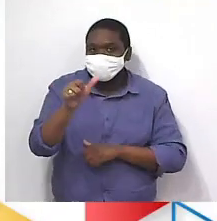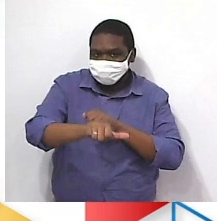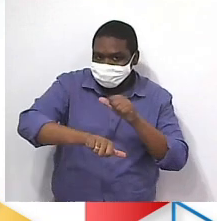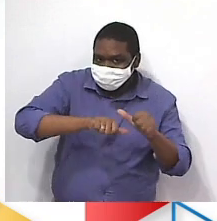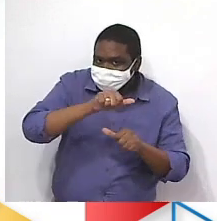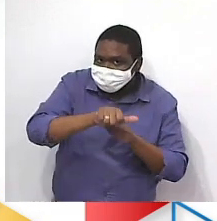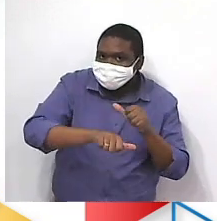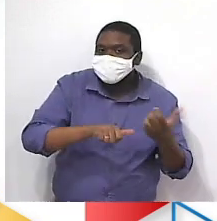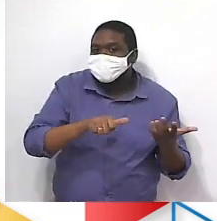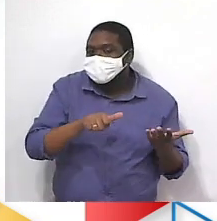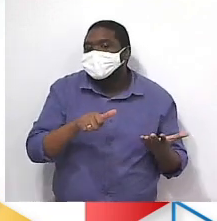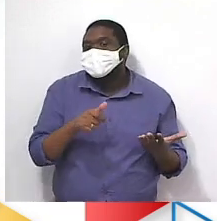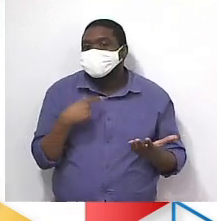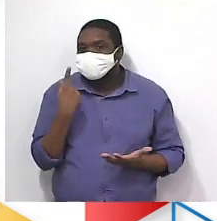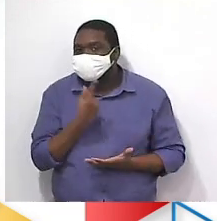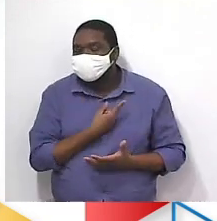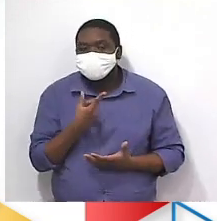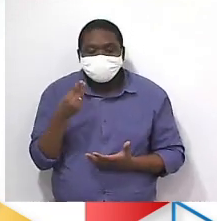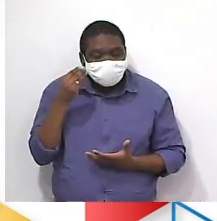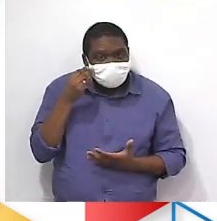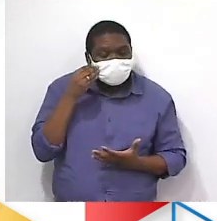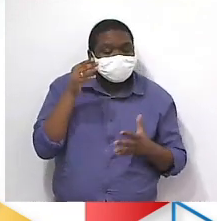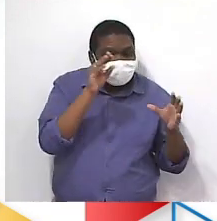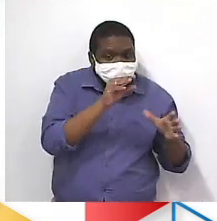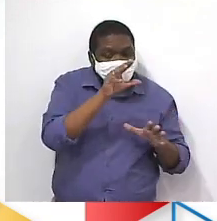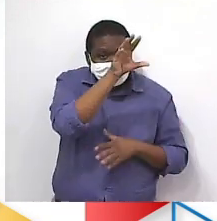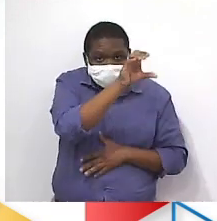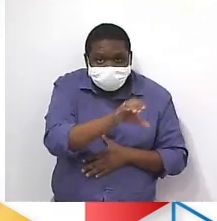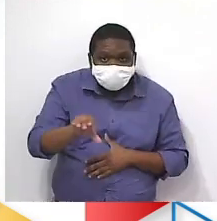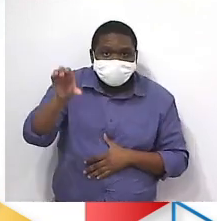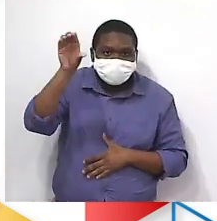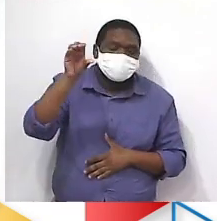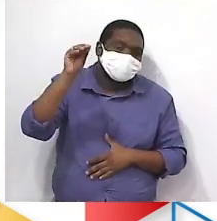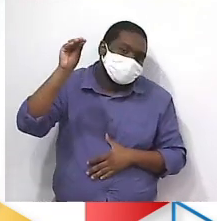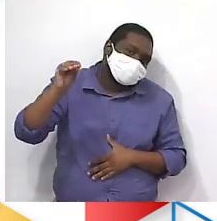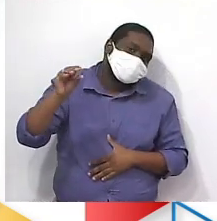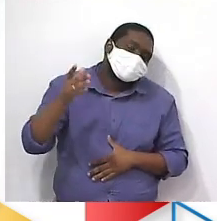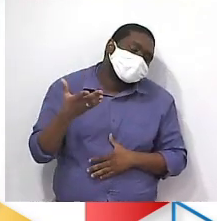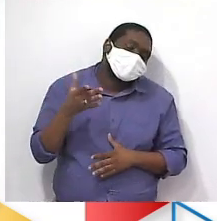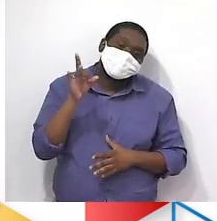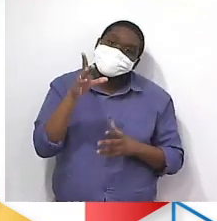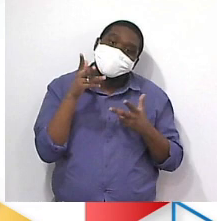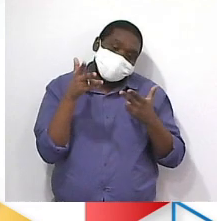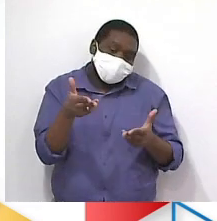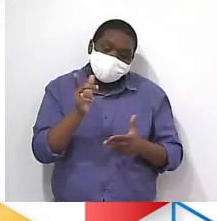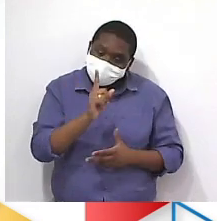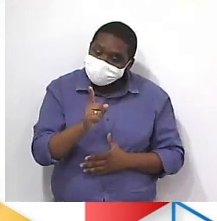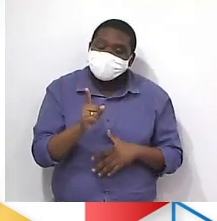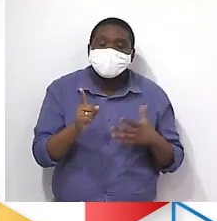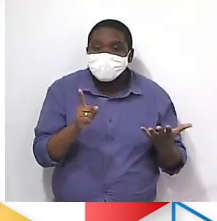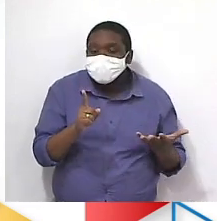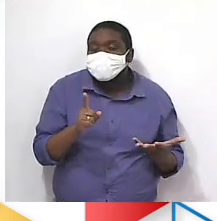E quando a gente muda de membro... Ah, professor, eu pensei que era só na igualdade. Não, meu filho.